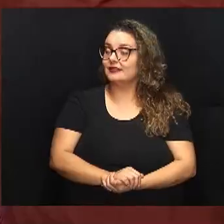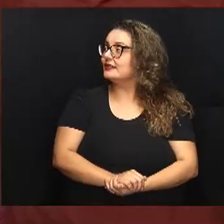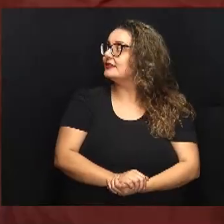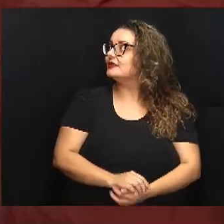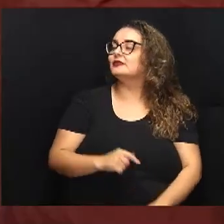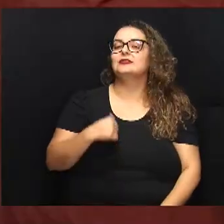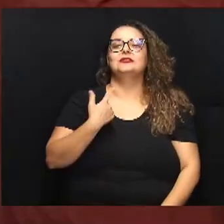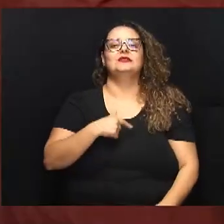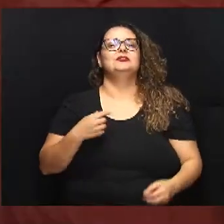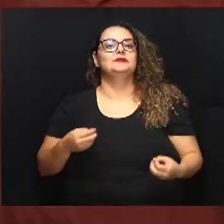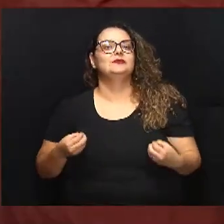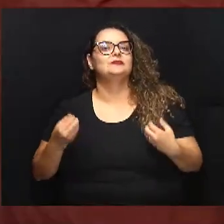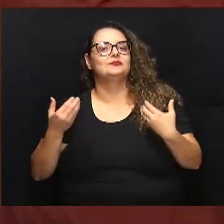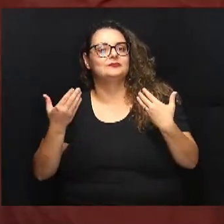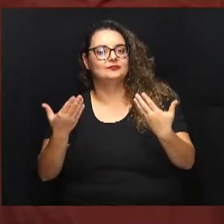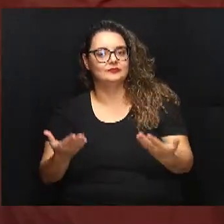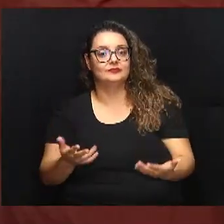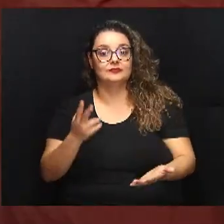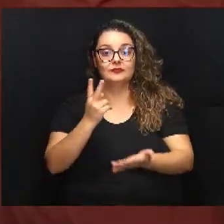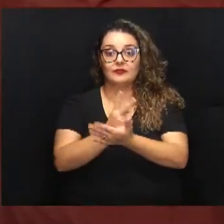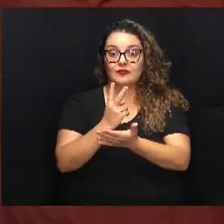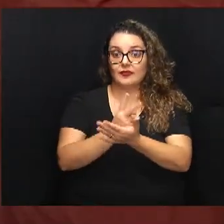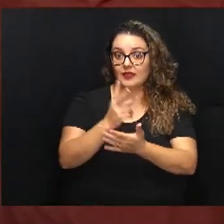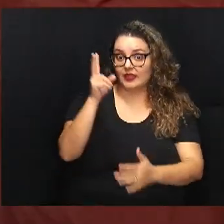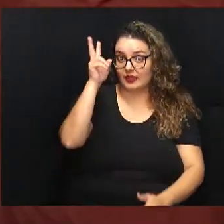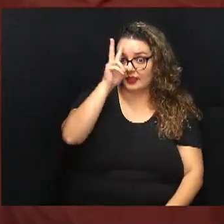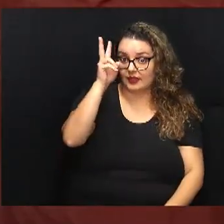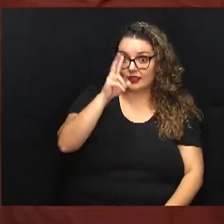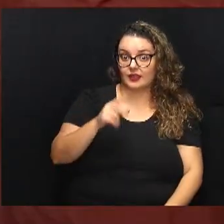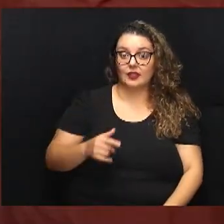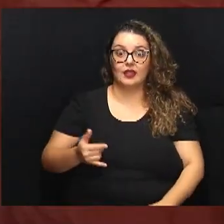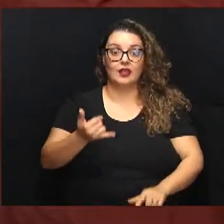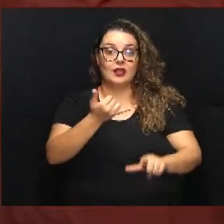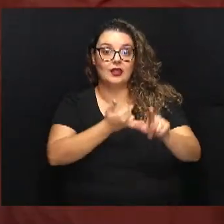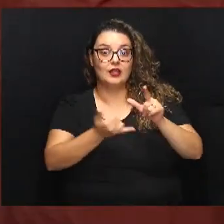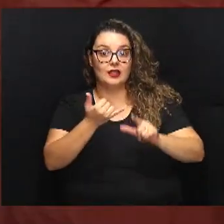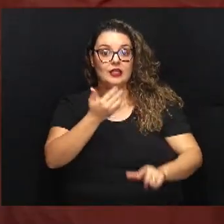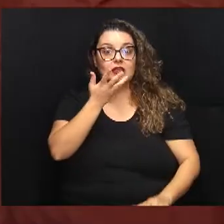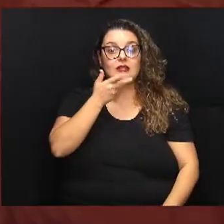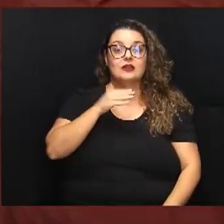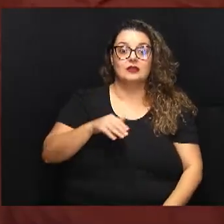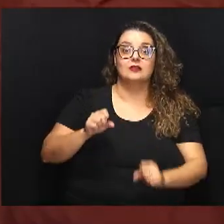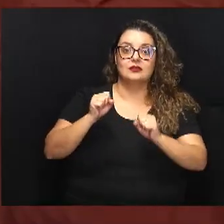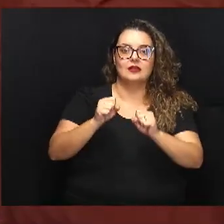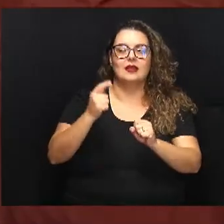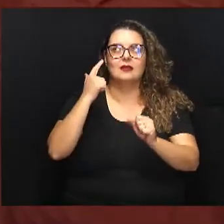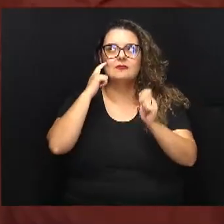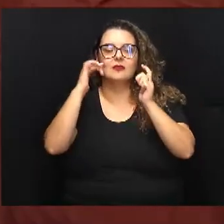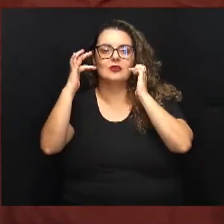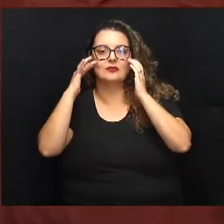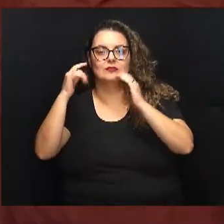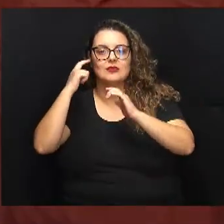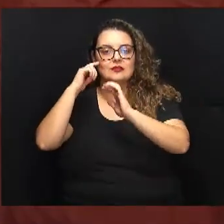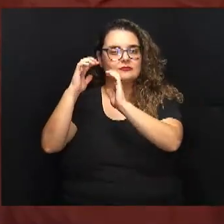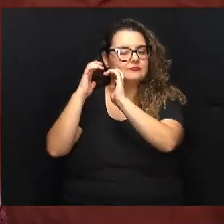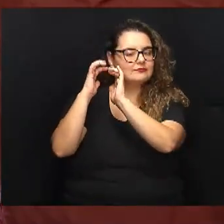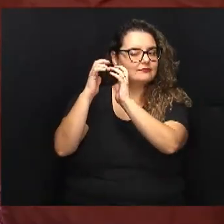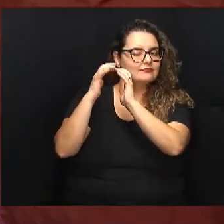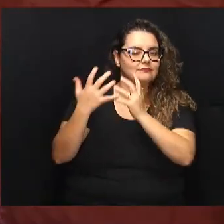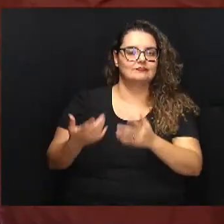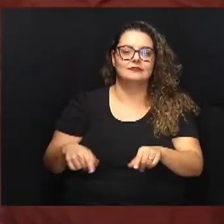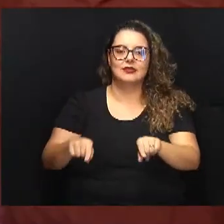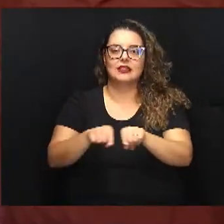traz, sempre uma história lúdica que a criança também pode pensar, refletir e que